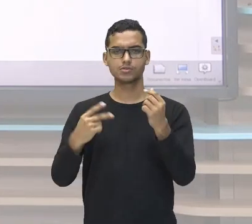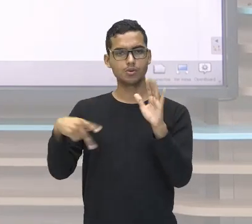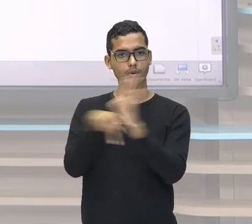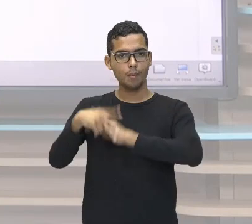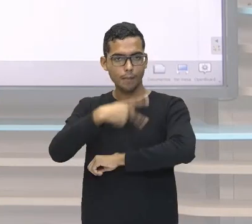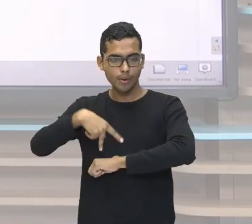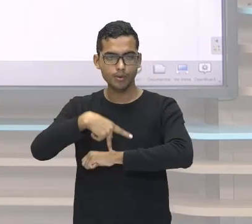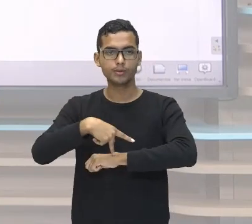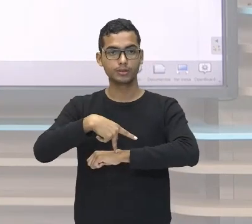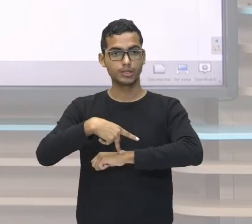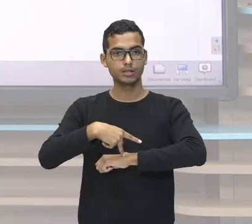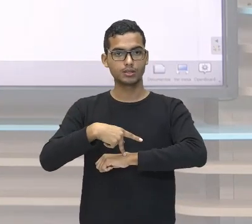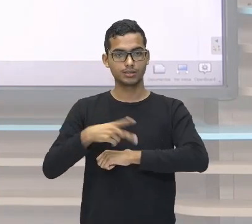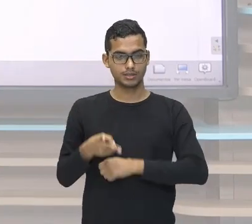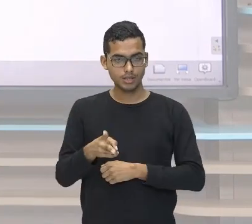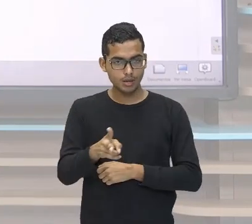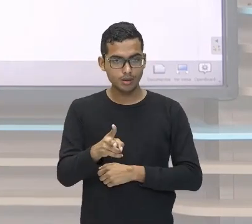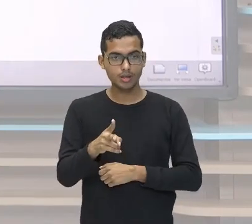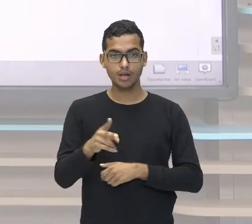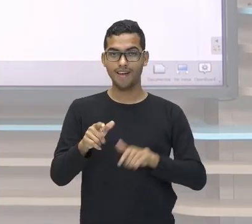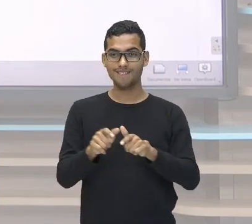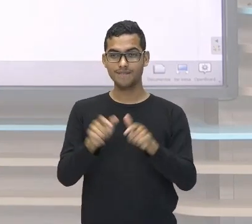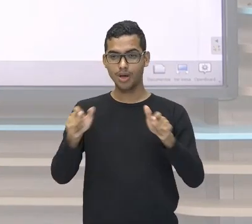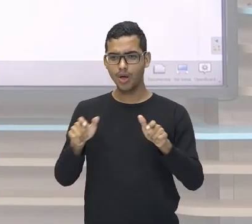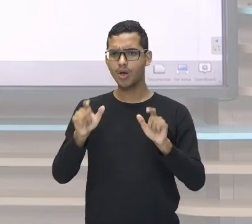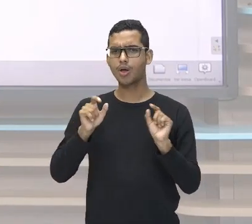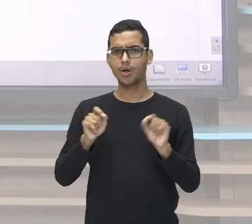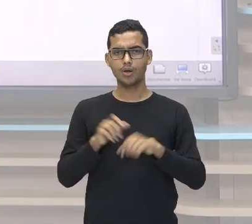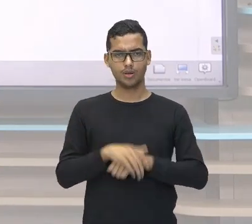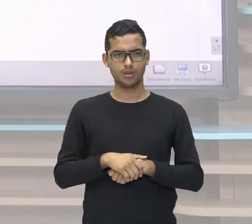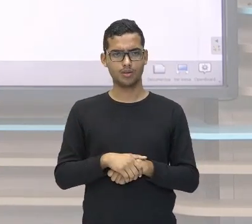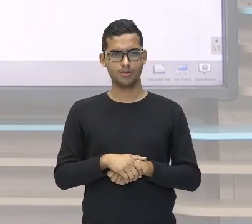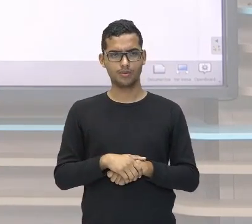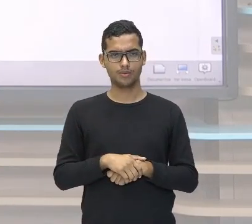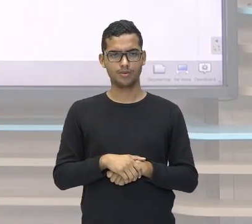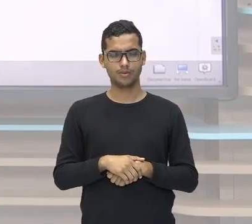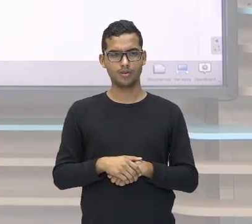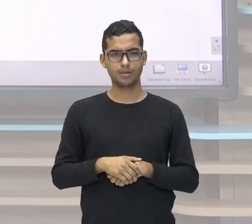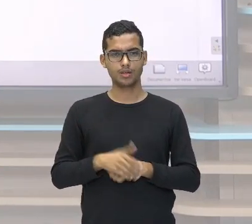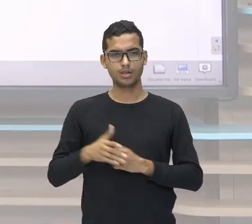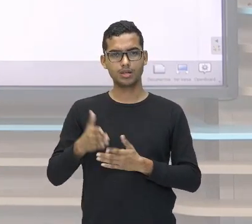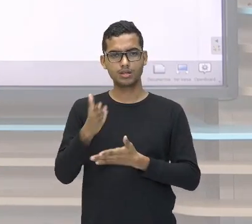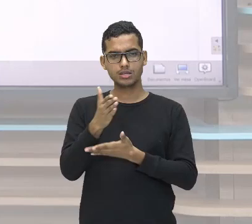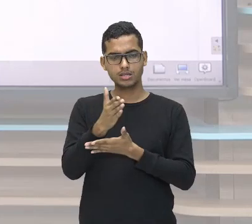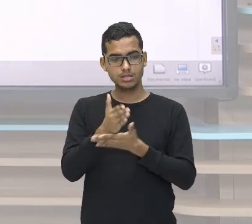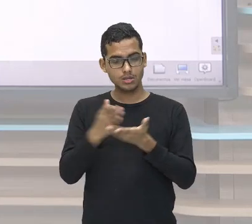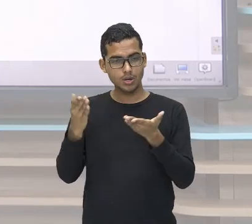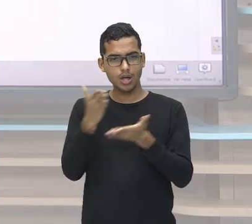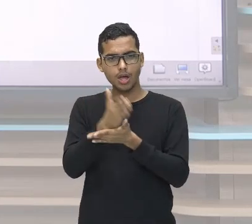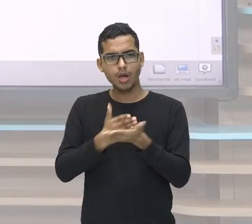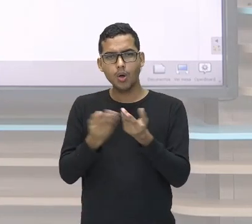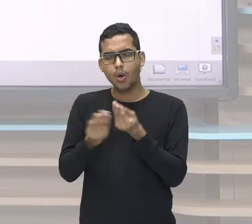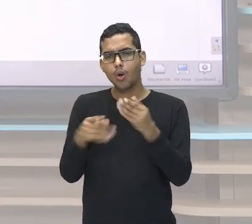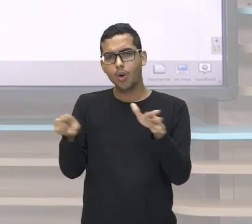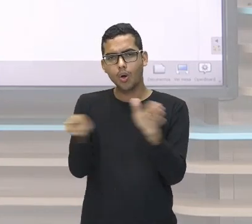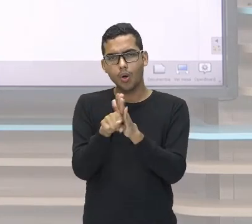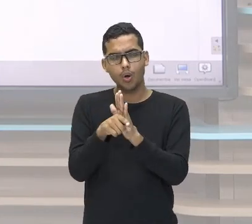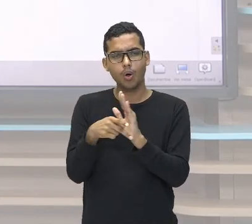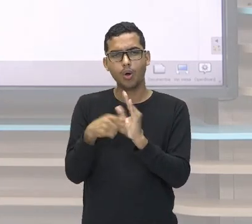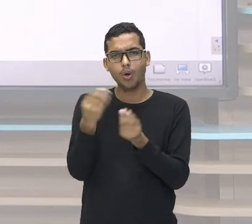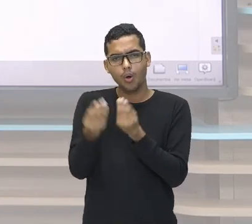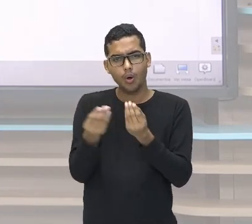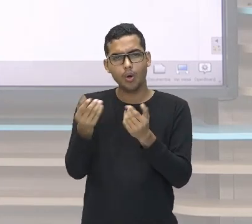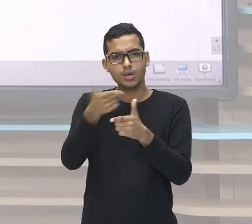Às vezes, isso, na maioria das vezes, não é dividido pelo número de populares de um país. Mas aí existe lá